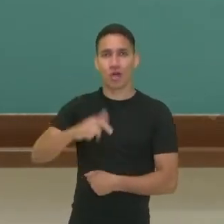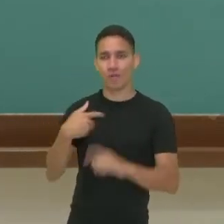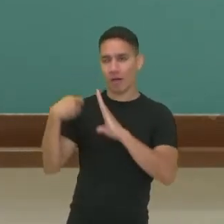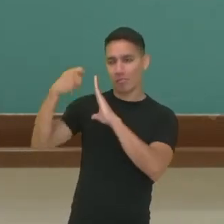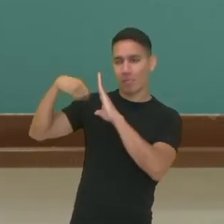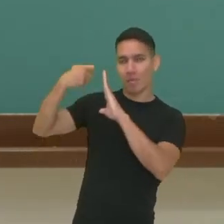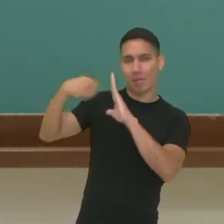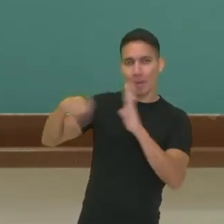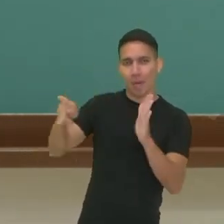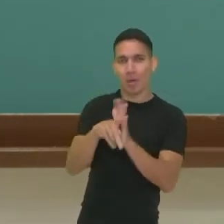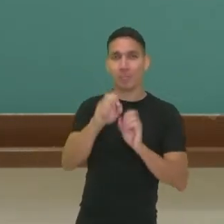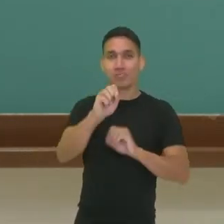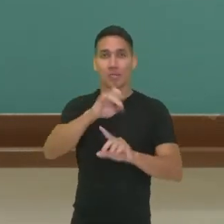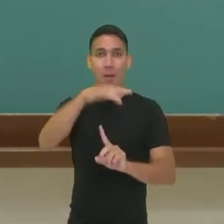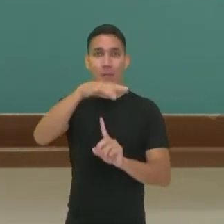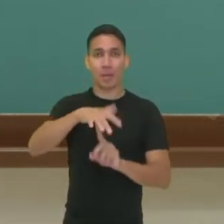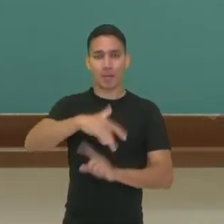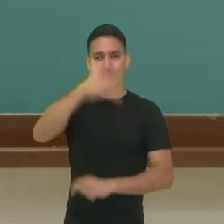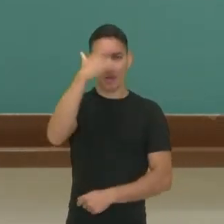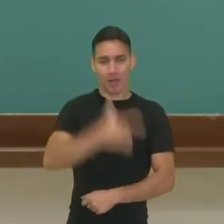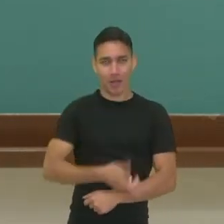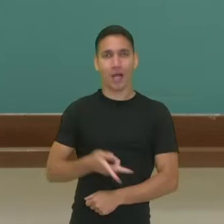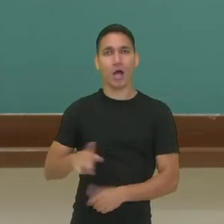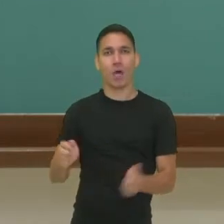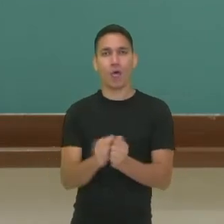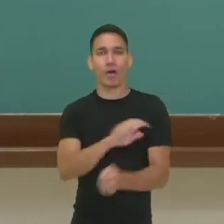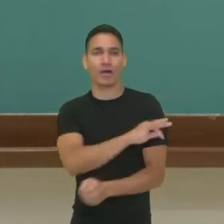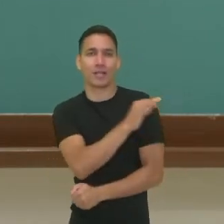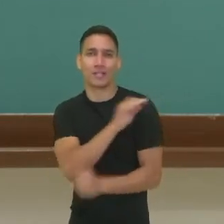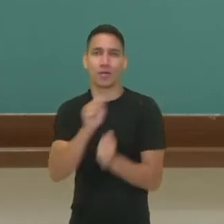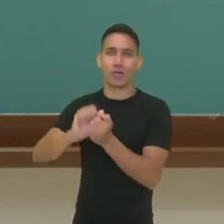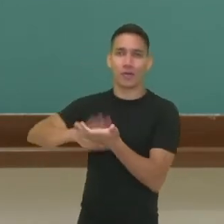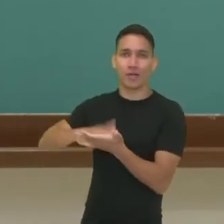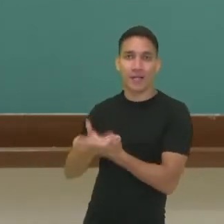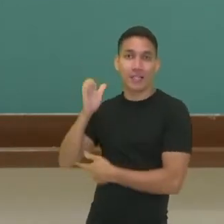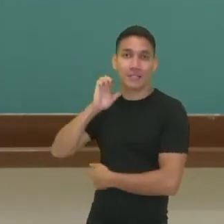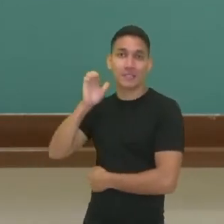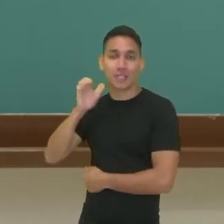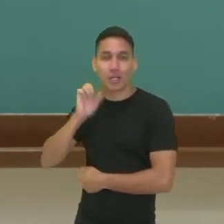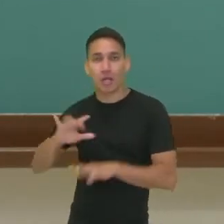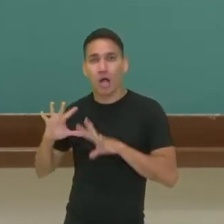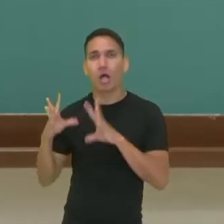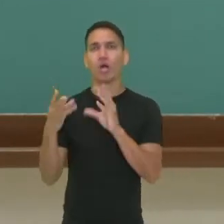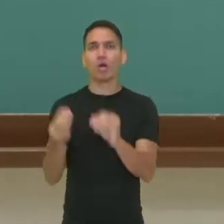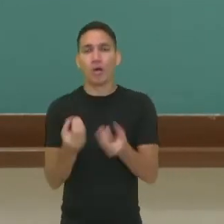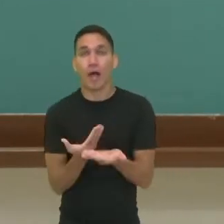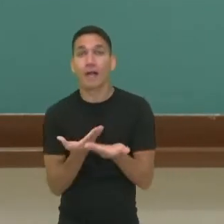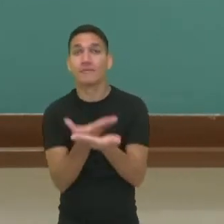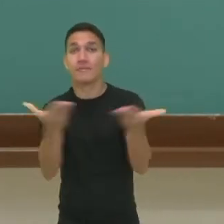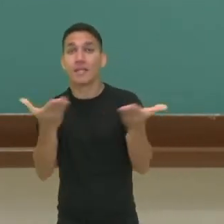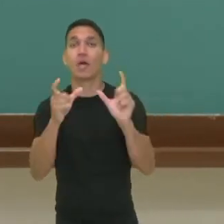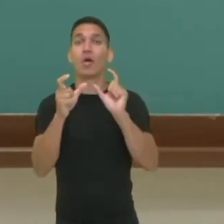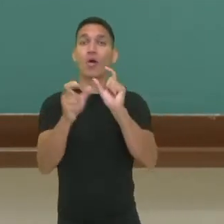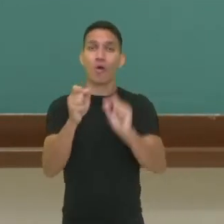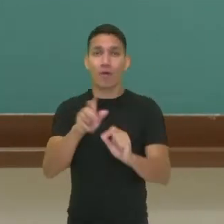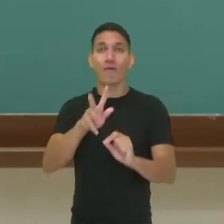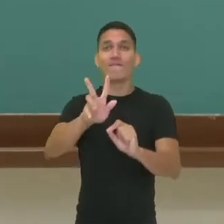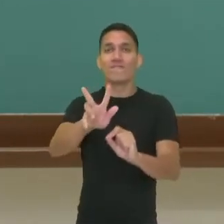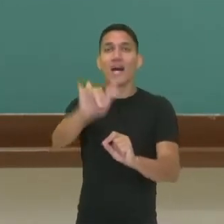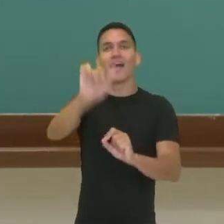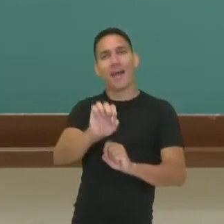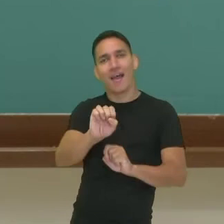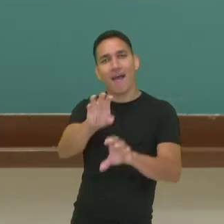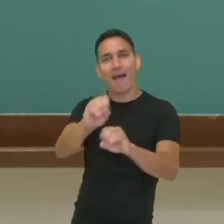Aula Paraná, eu, todos os técnicos e o excelentíssimo Zion, para levar até você mais uma aula